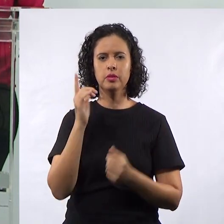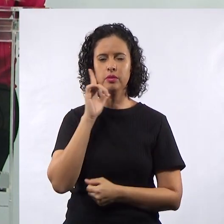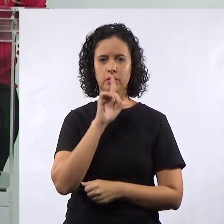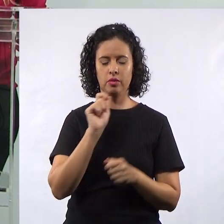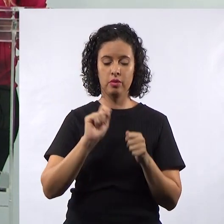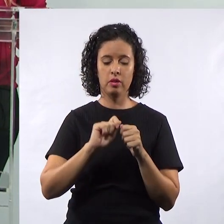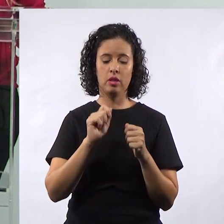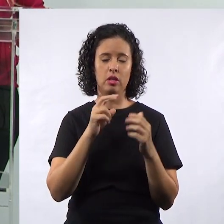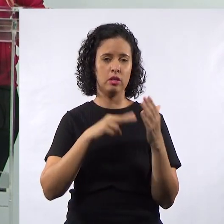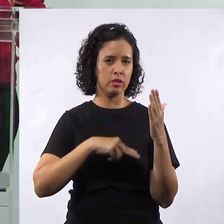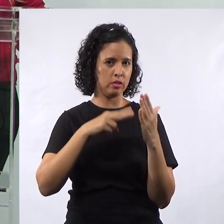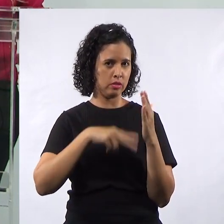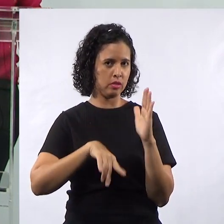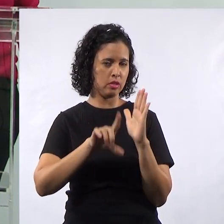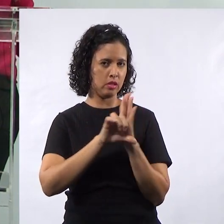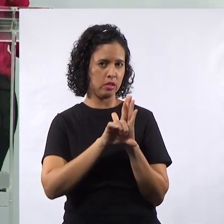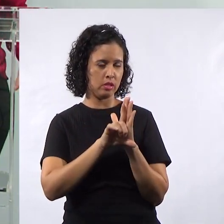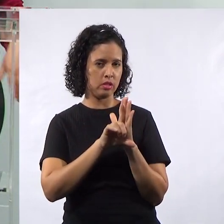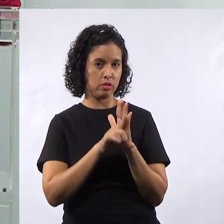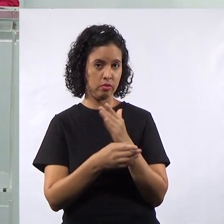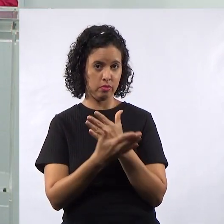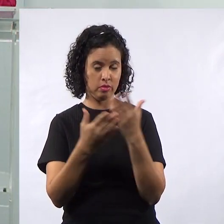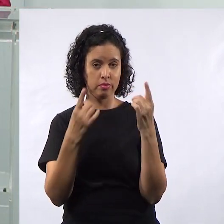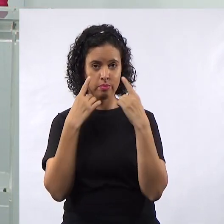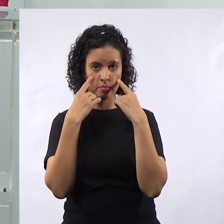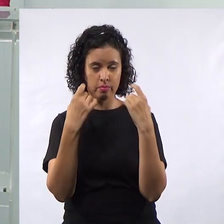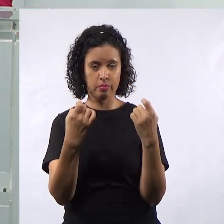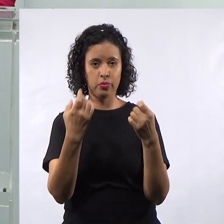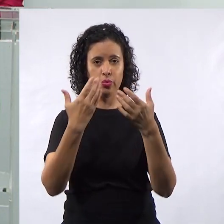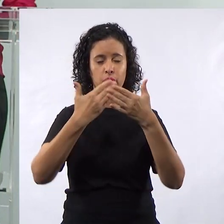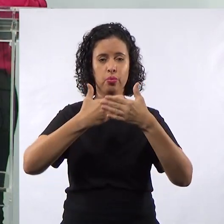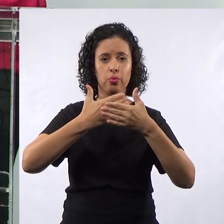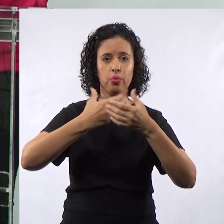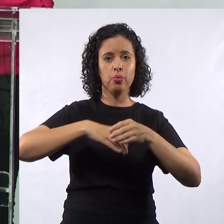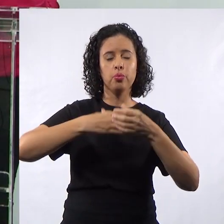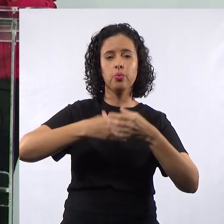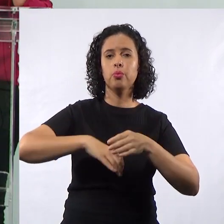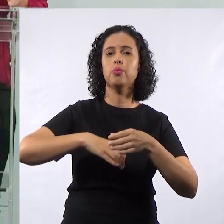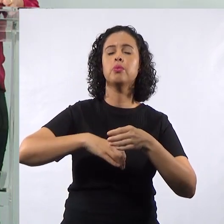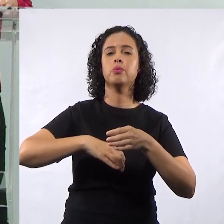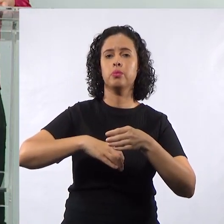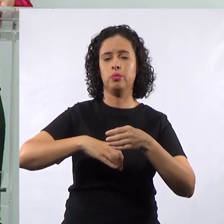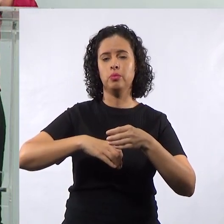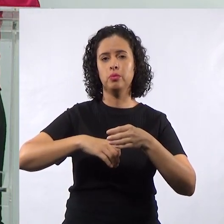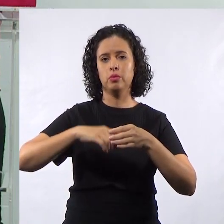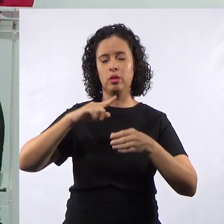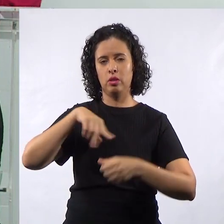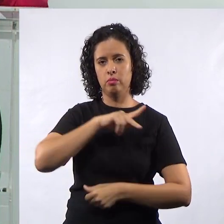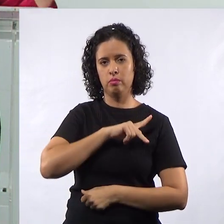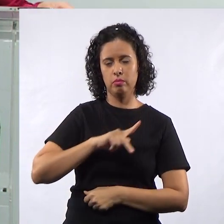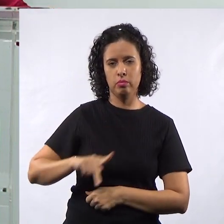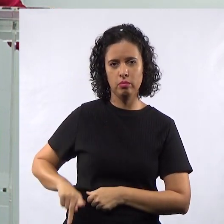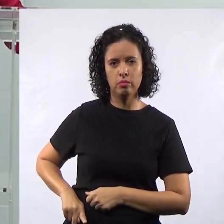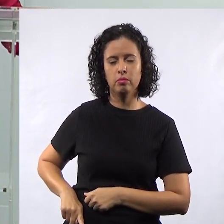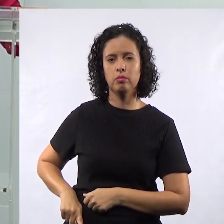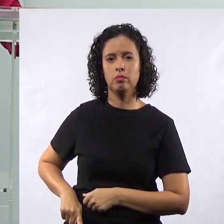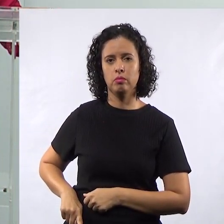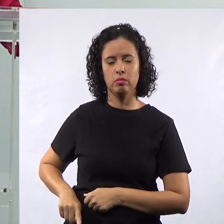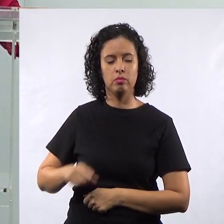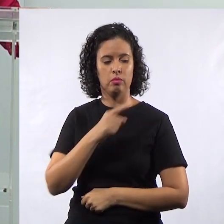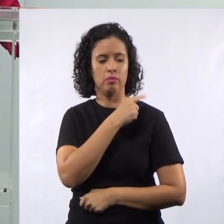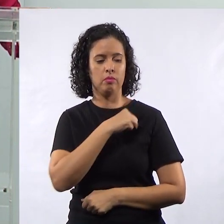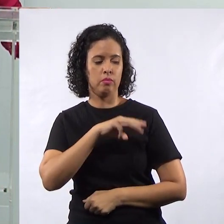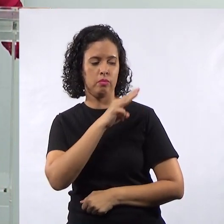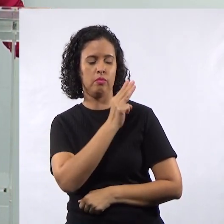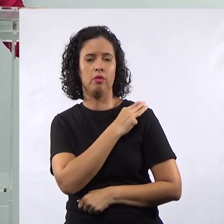que você faça a leitura da lei. Até para quem está aí interessado em concurso público, a maioria dos concursos públicos aí, quando vem cobrando aí de nível médio,